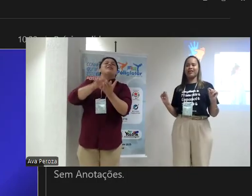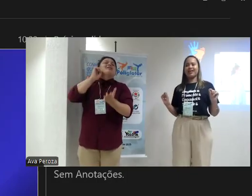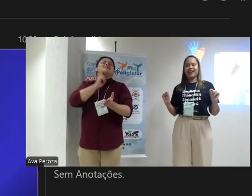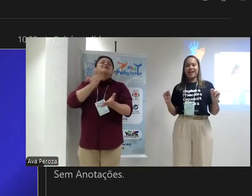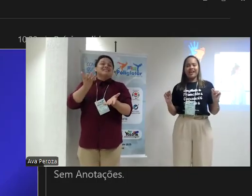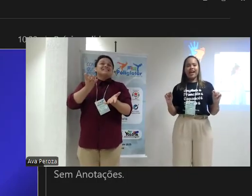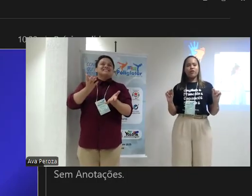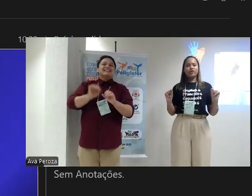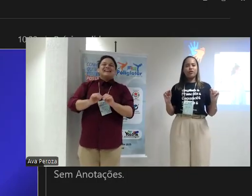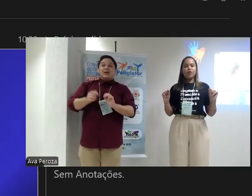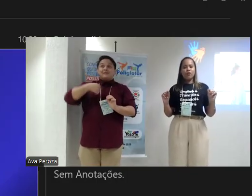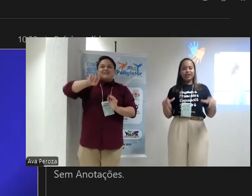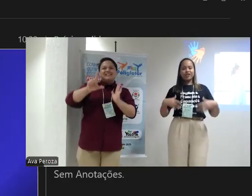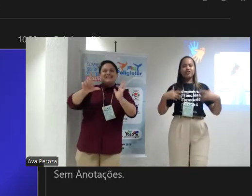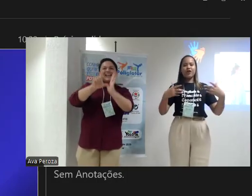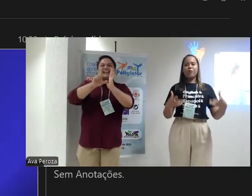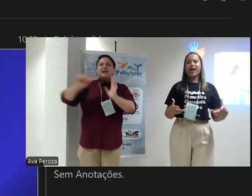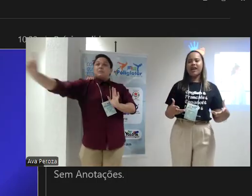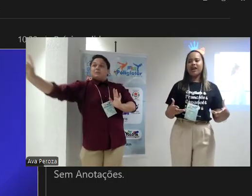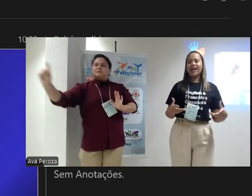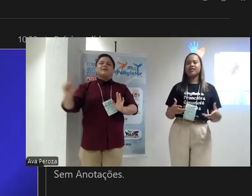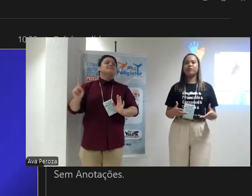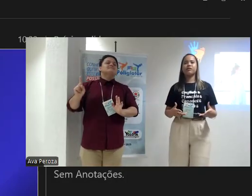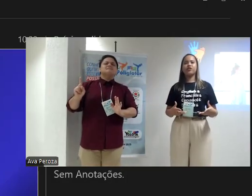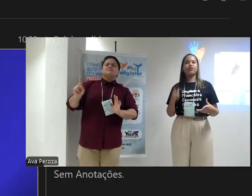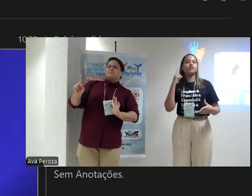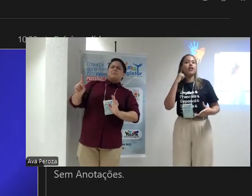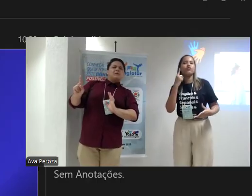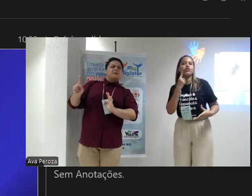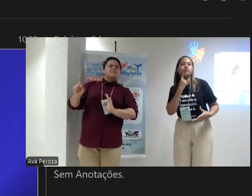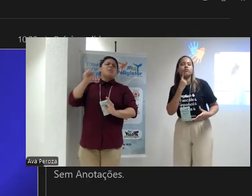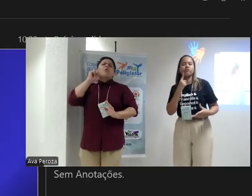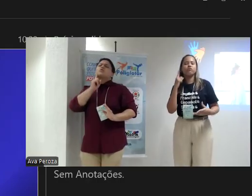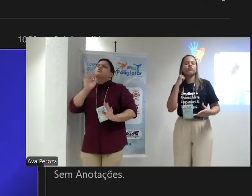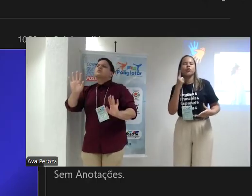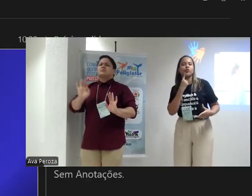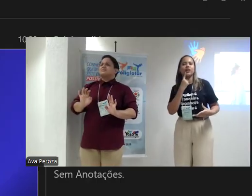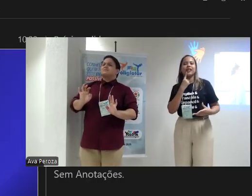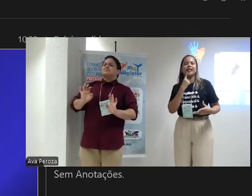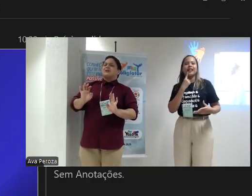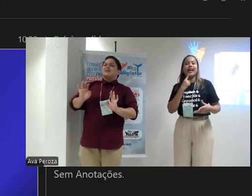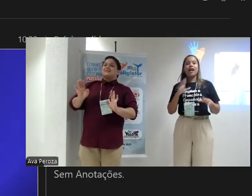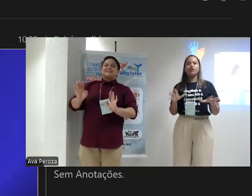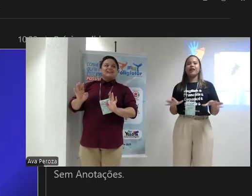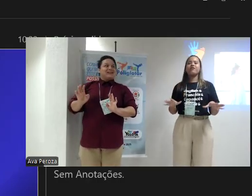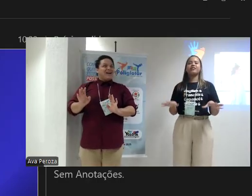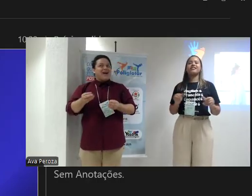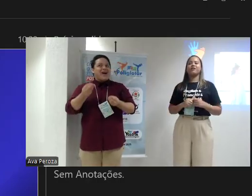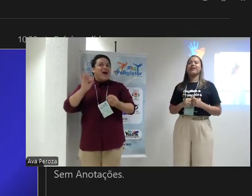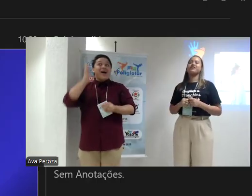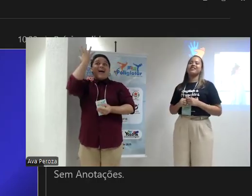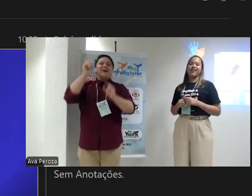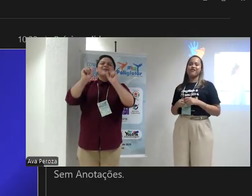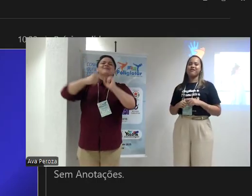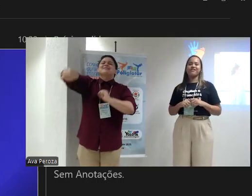surda. E aí, quando o atendente chegou para ela, ela simplesmente fez o sinal de surdo. E aí, o que é que aconteceu? O